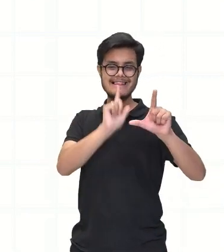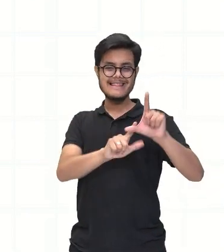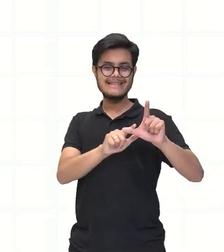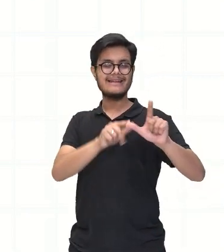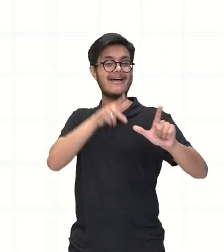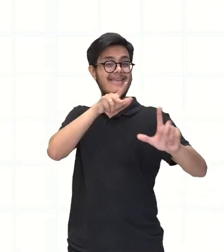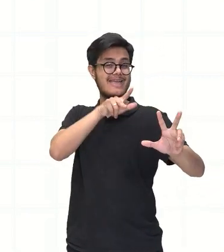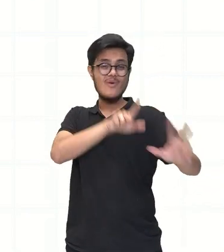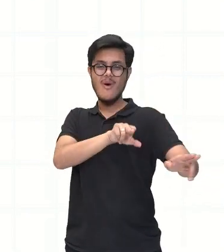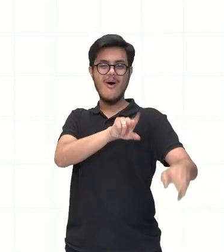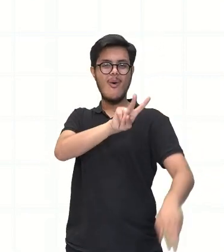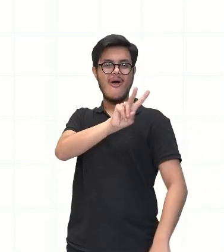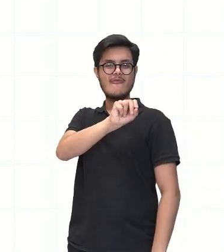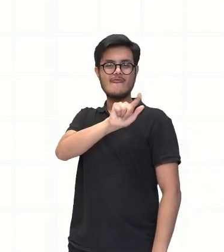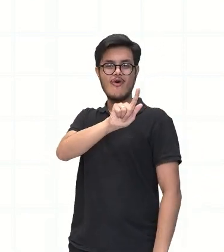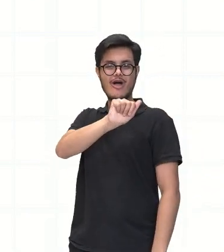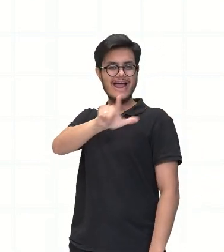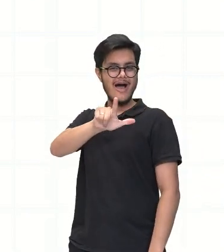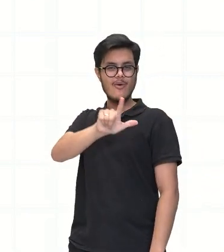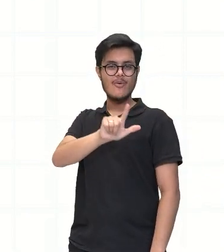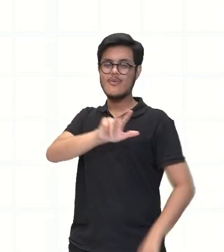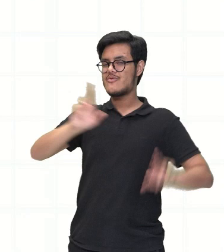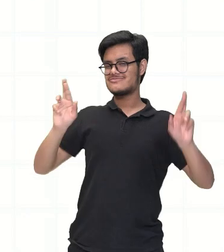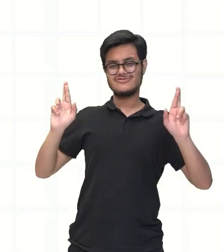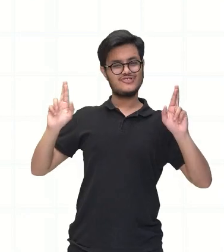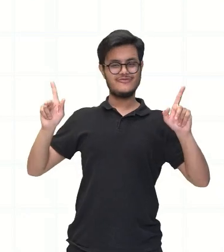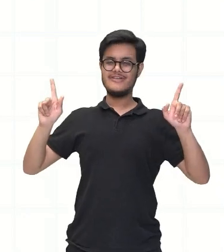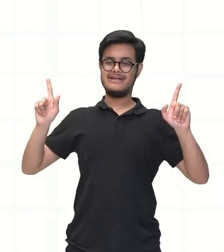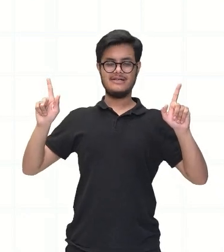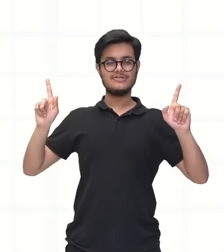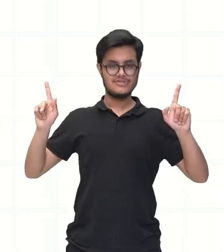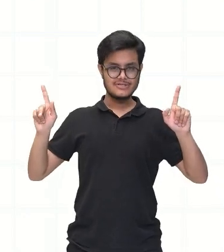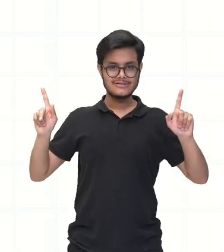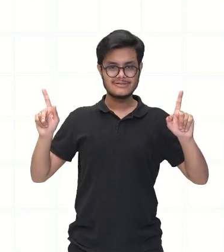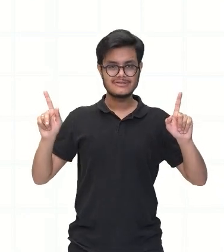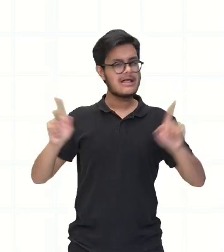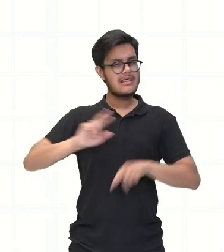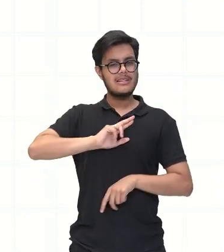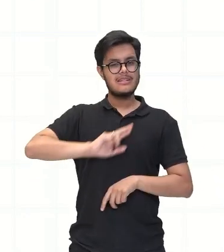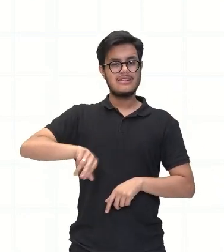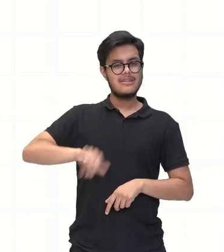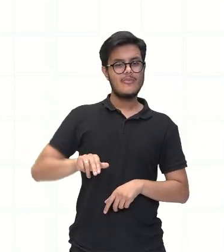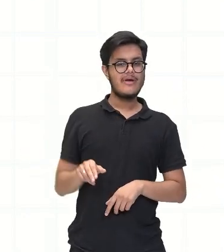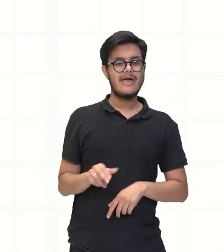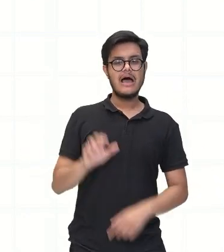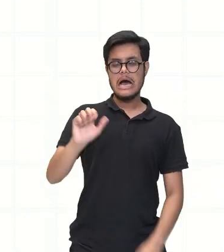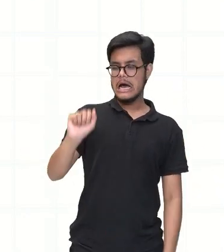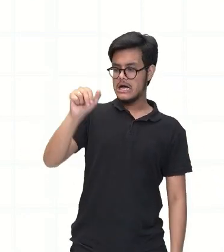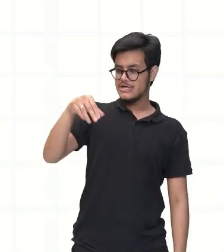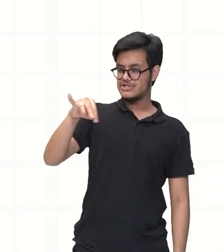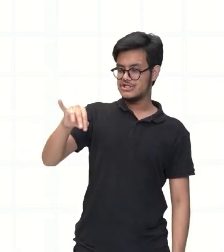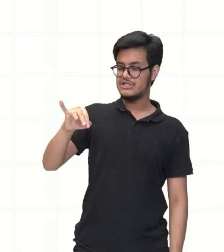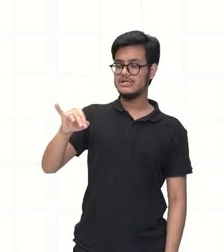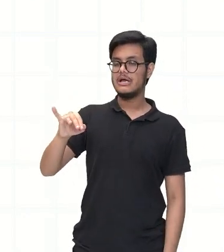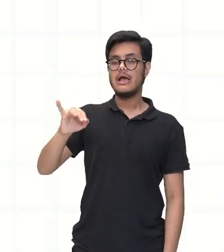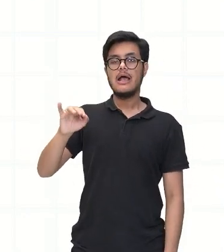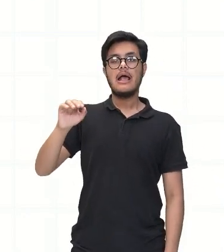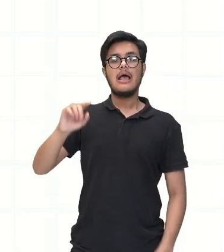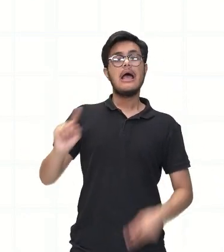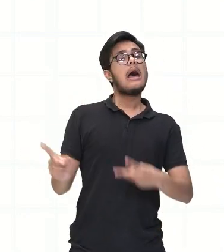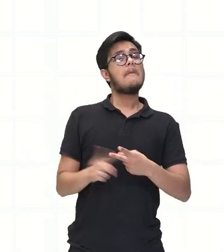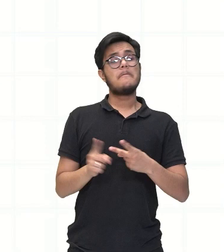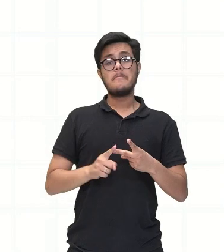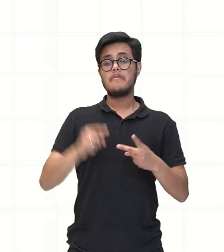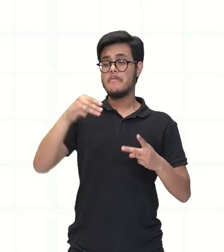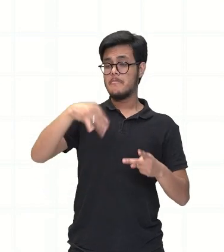micro, anti e micro, notaram aí que são os mesmos prefixos? O problema aí, no